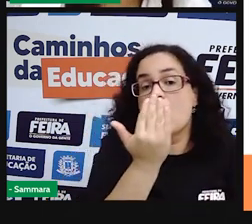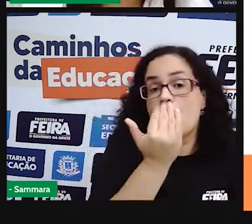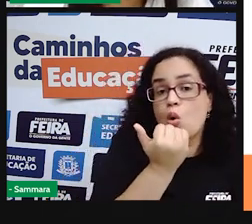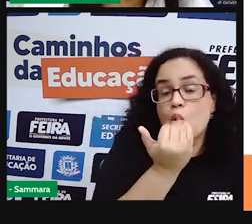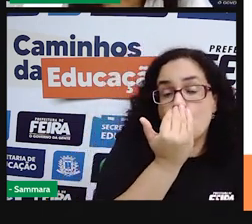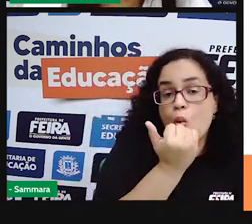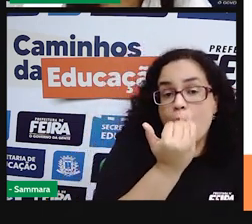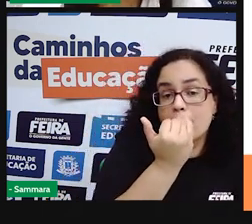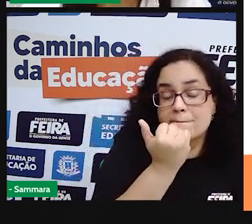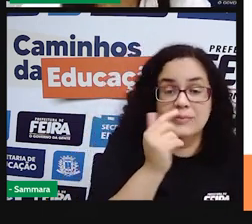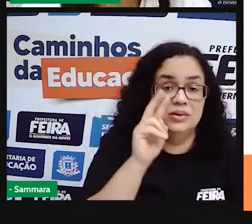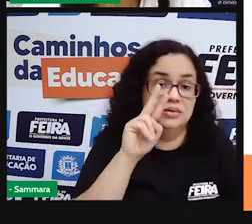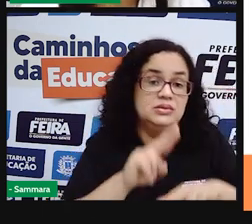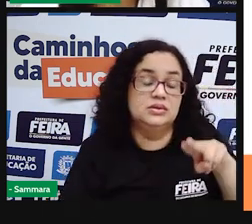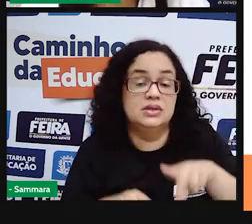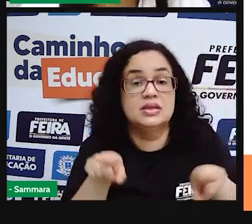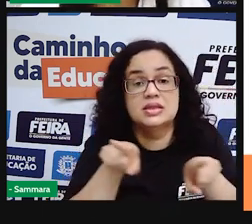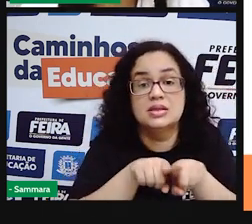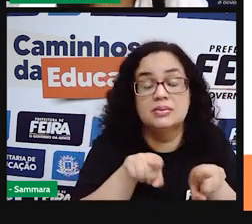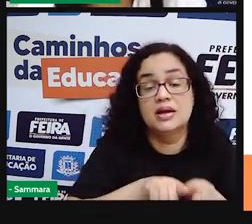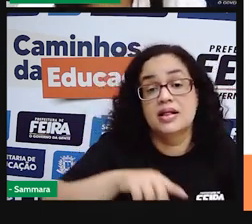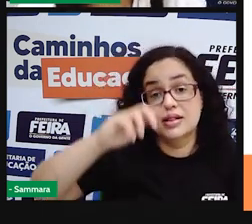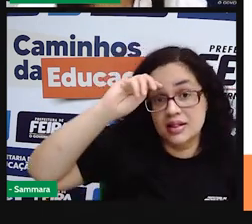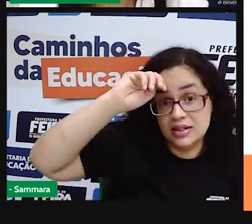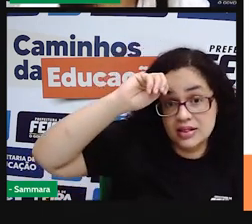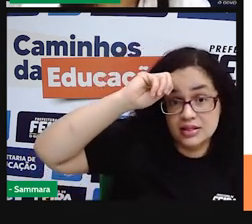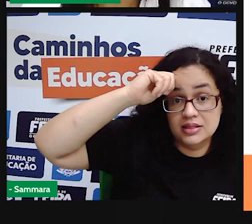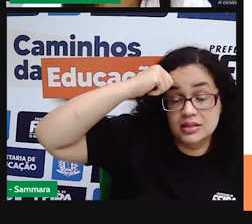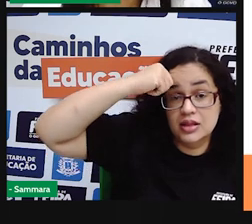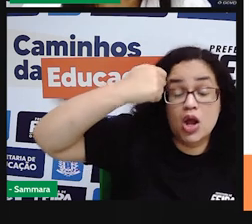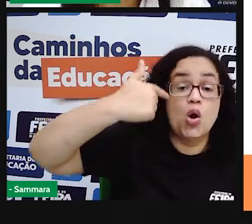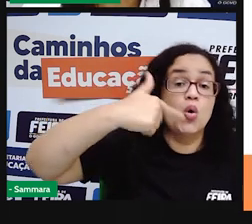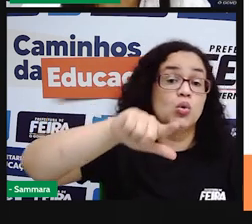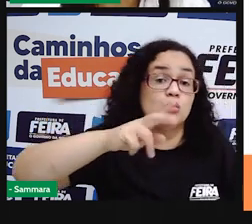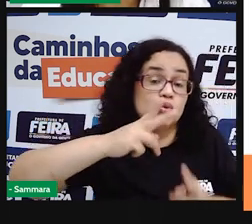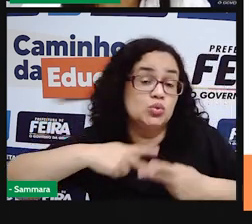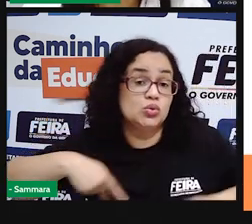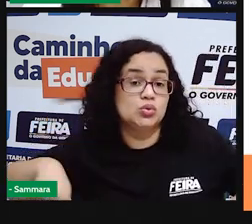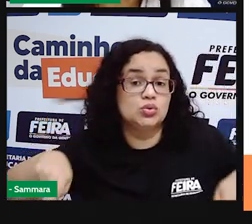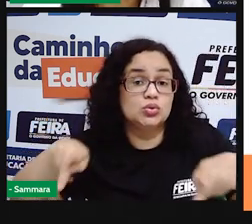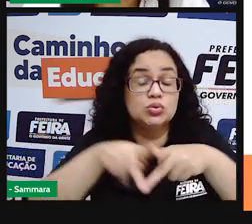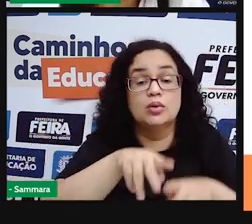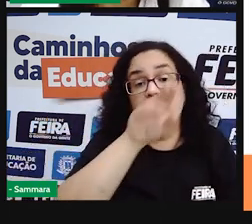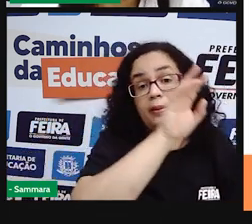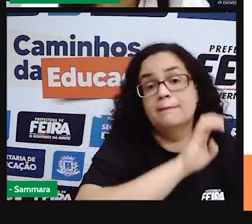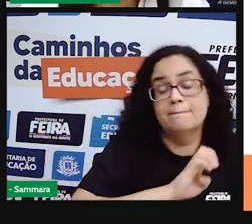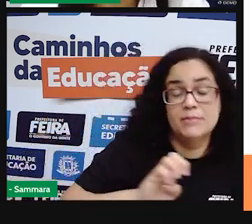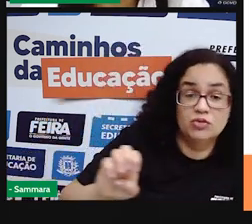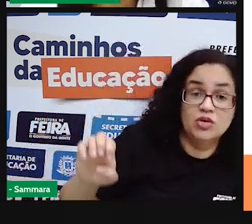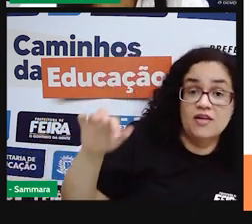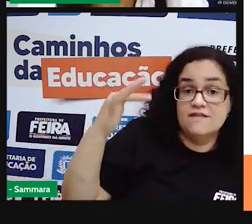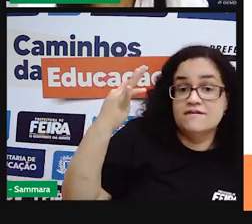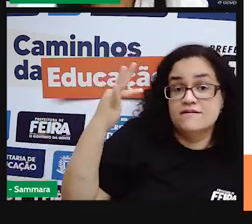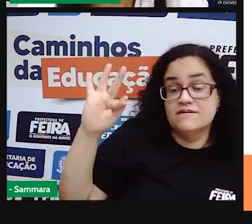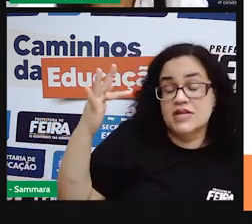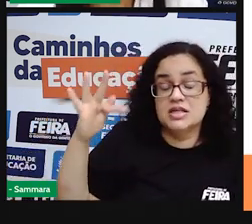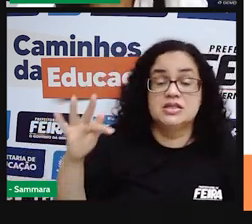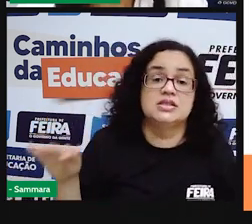influências africanas e influências também de outros povos europeus, como os franceses e